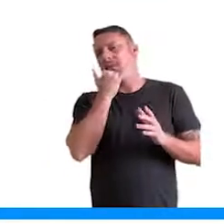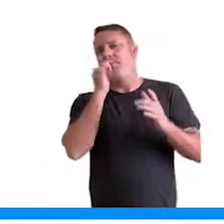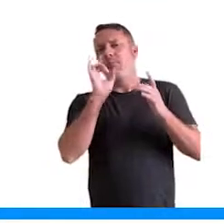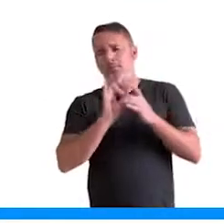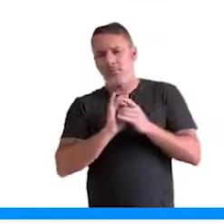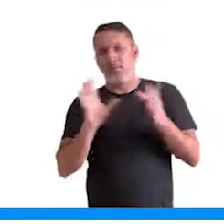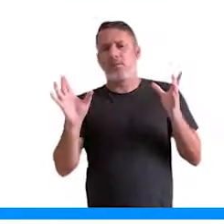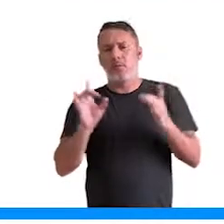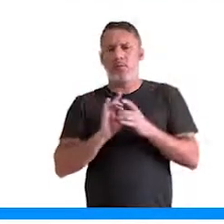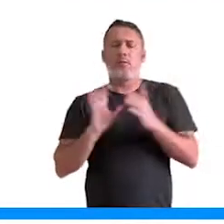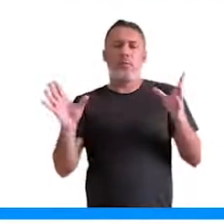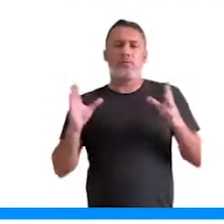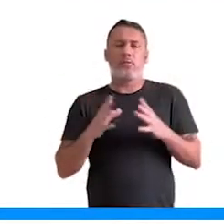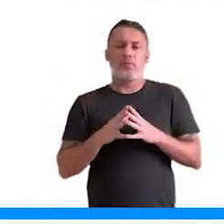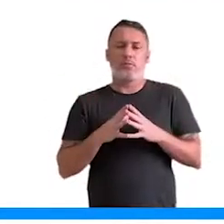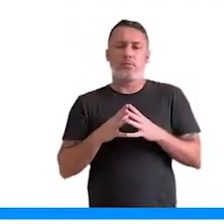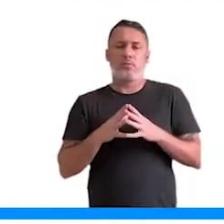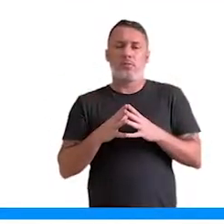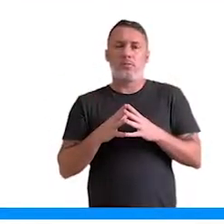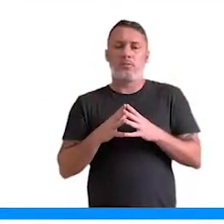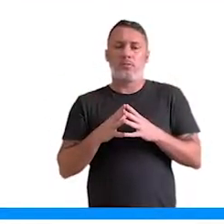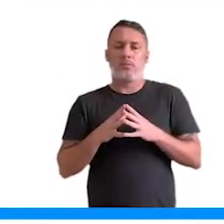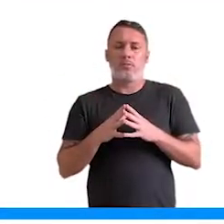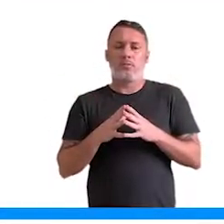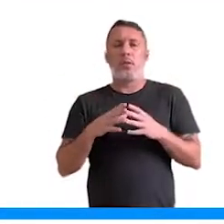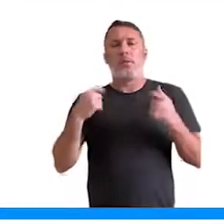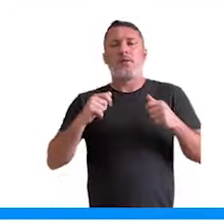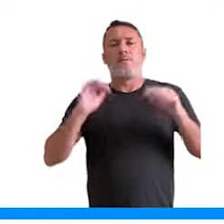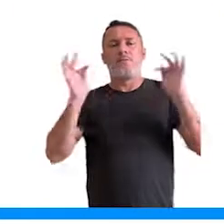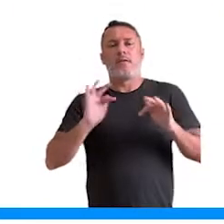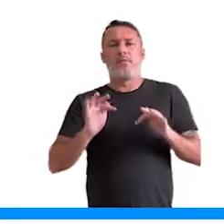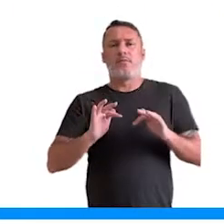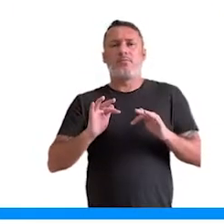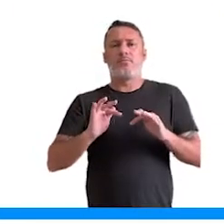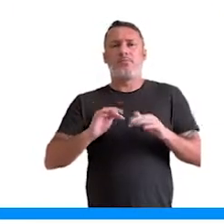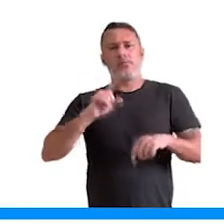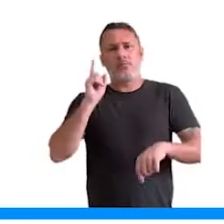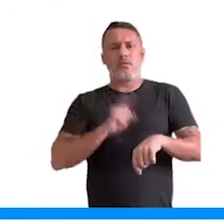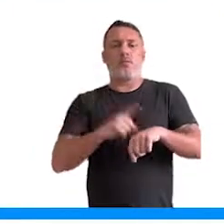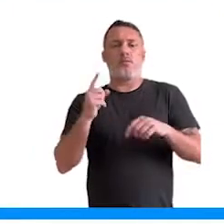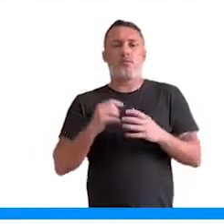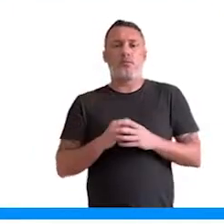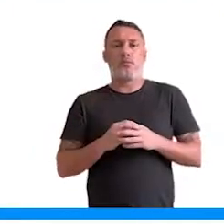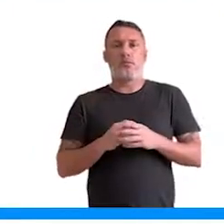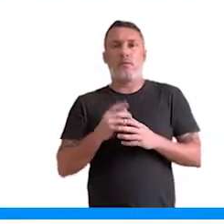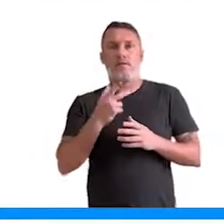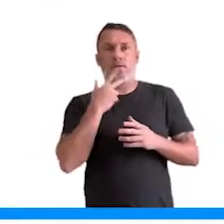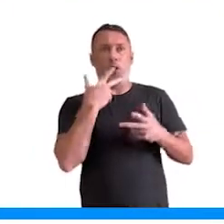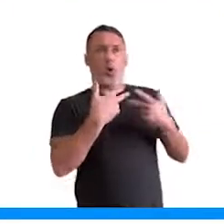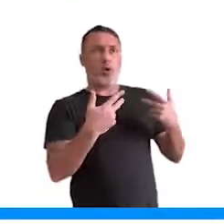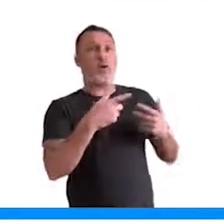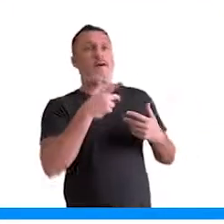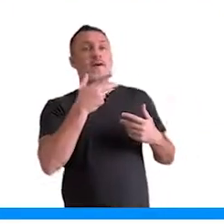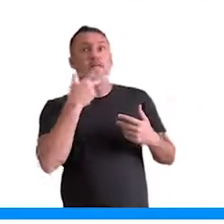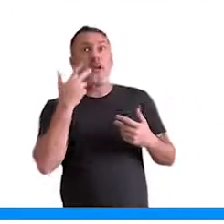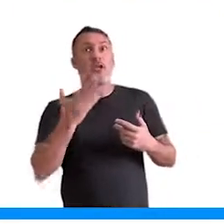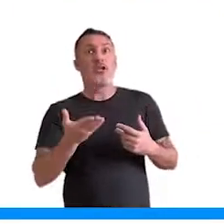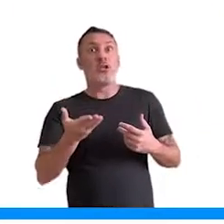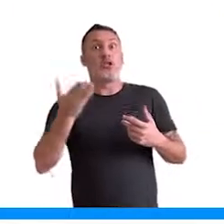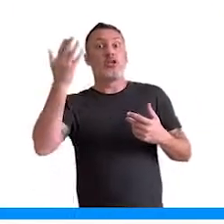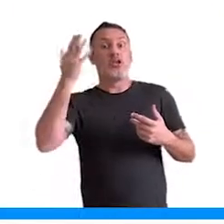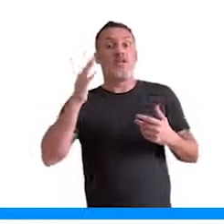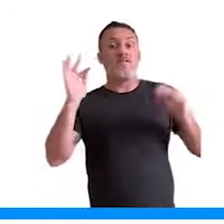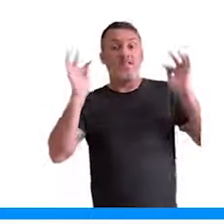perdão, permisso, perdão. Seja feliz já. E ele falou alto, né? Seja